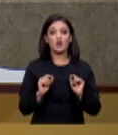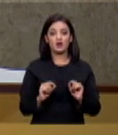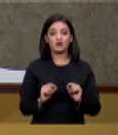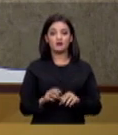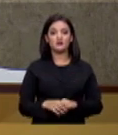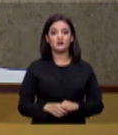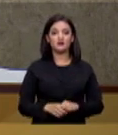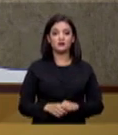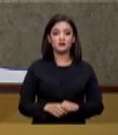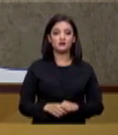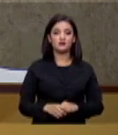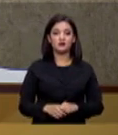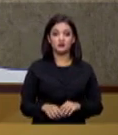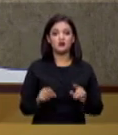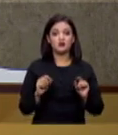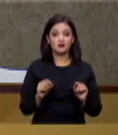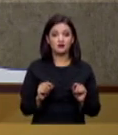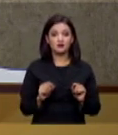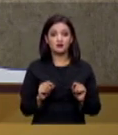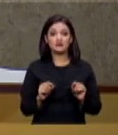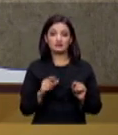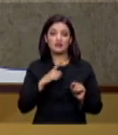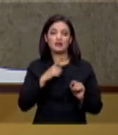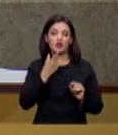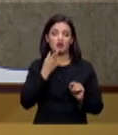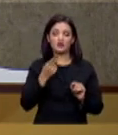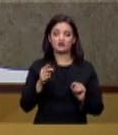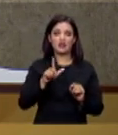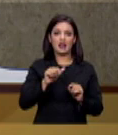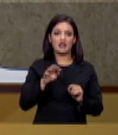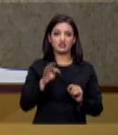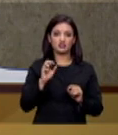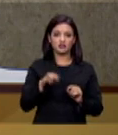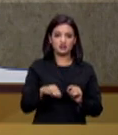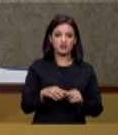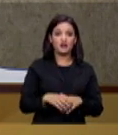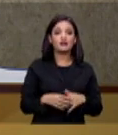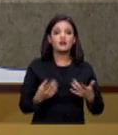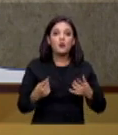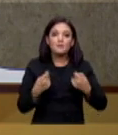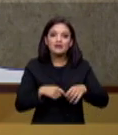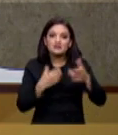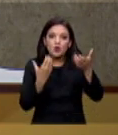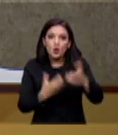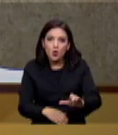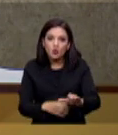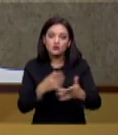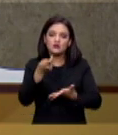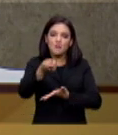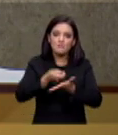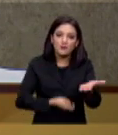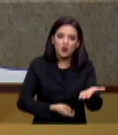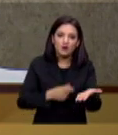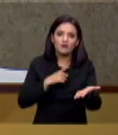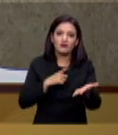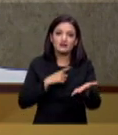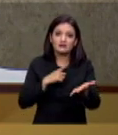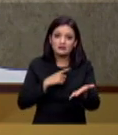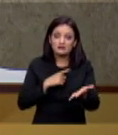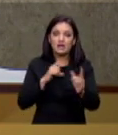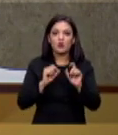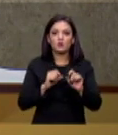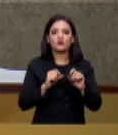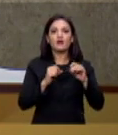of law, máxime os certames espelharem valores republicanos e